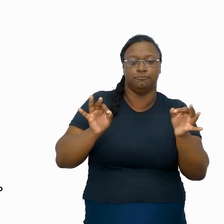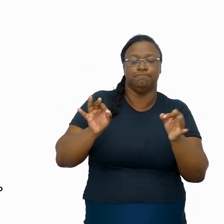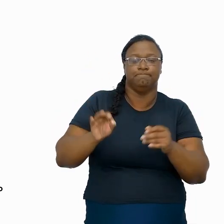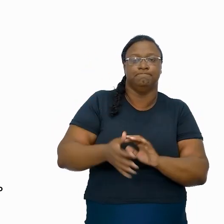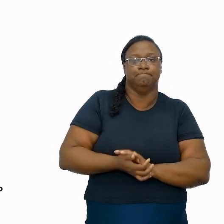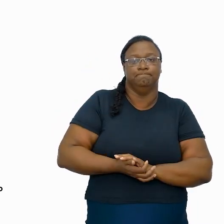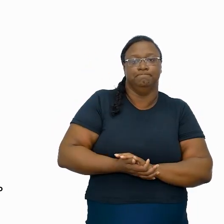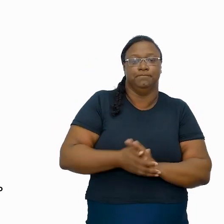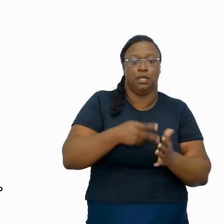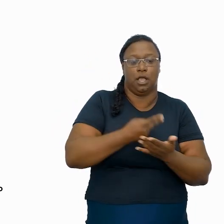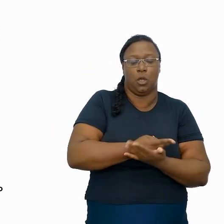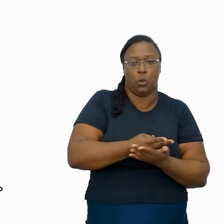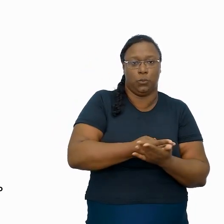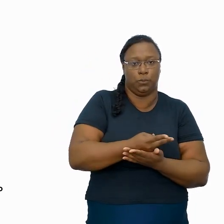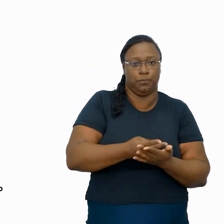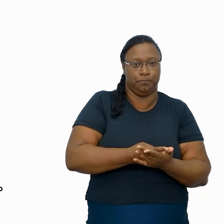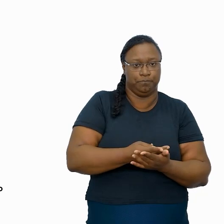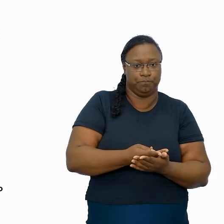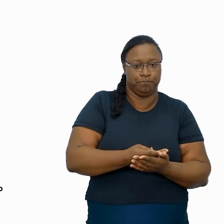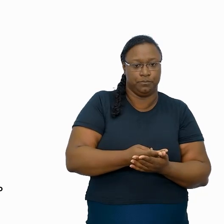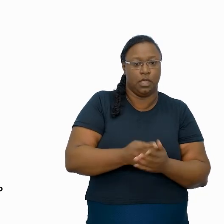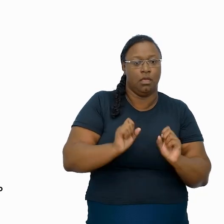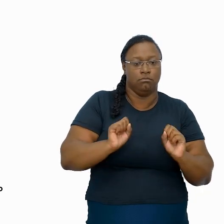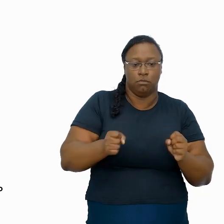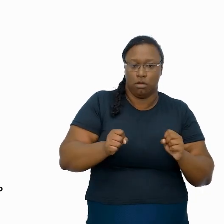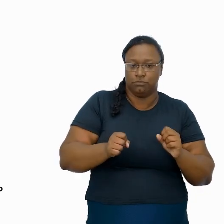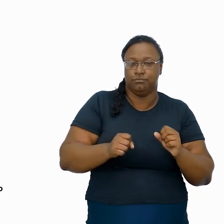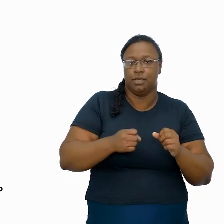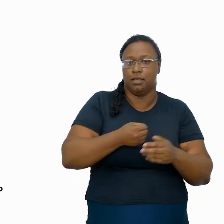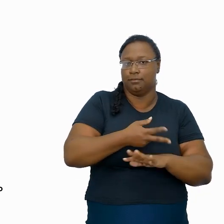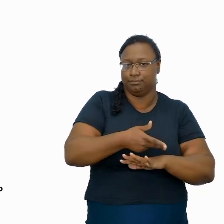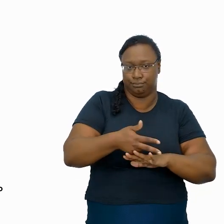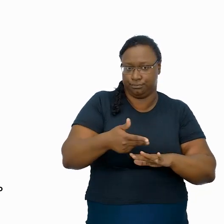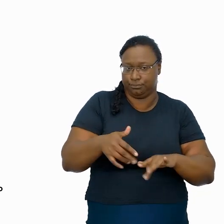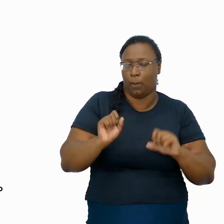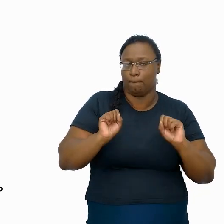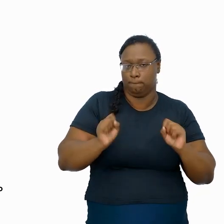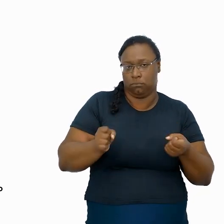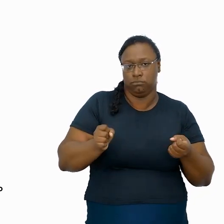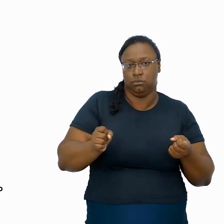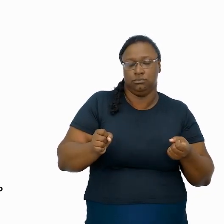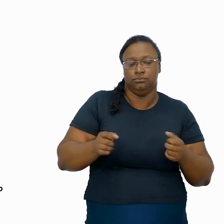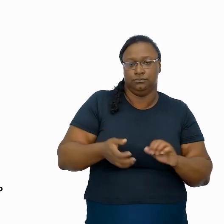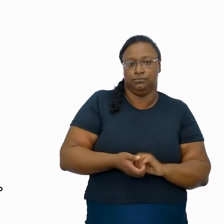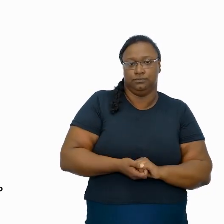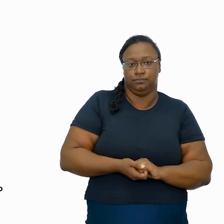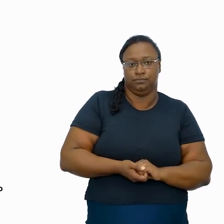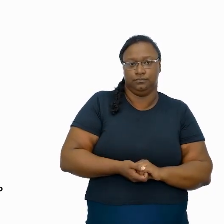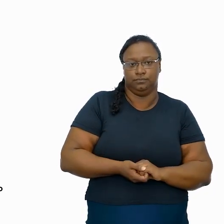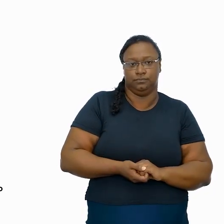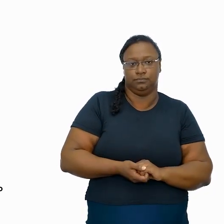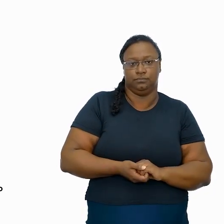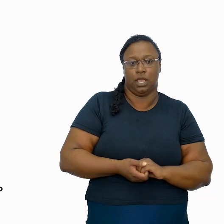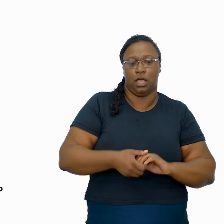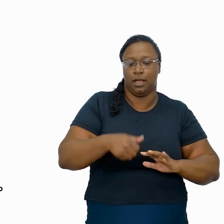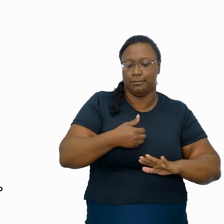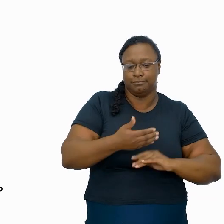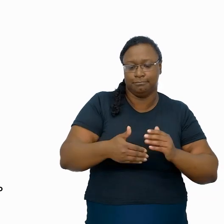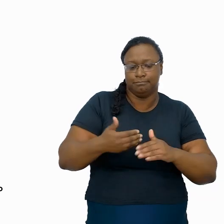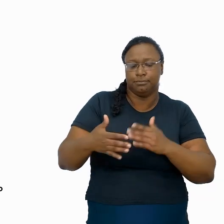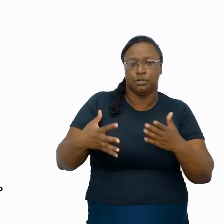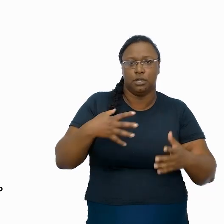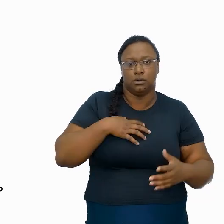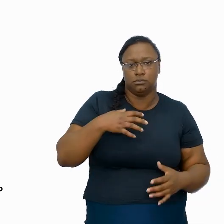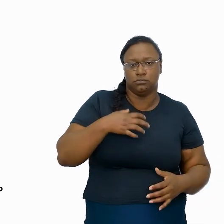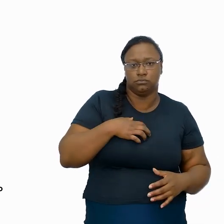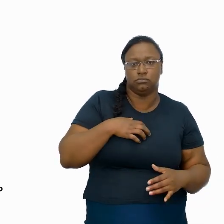investigativas. Então, você pode propor outras, né? Além da que foi proposta na formação, você pode vislumbrar ali outras formas